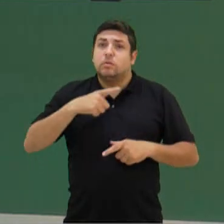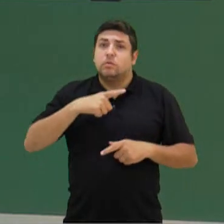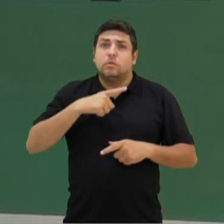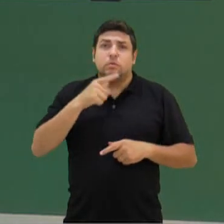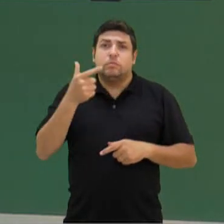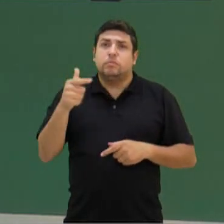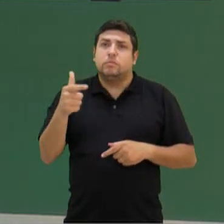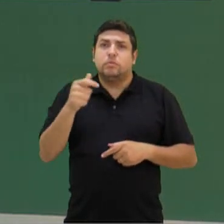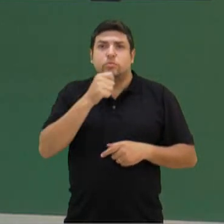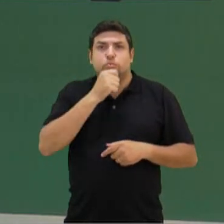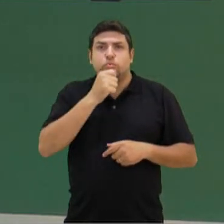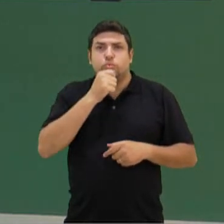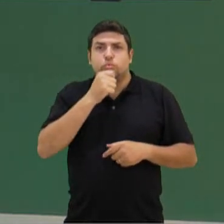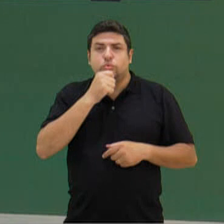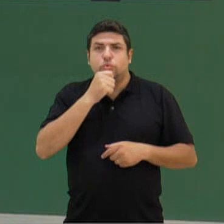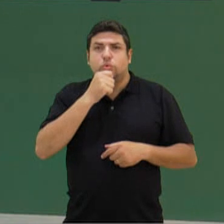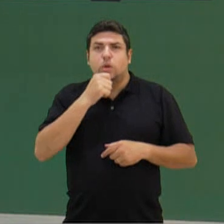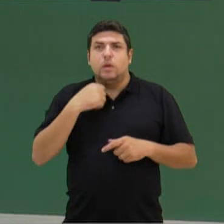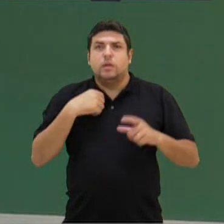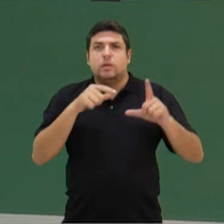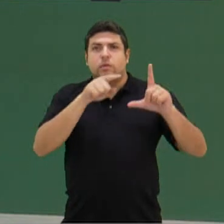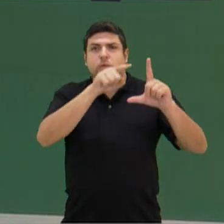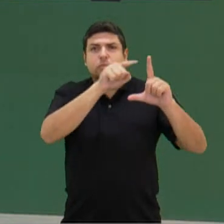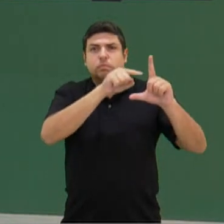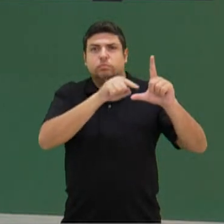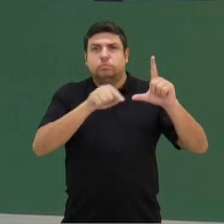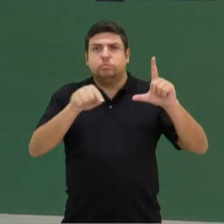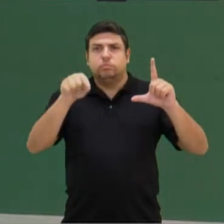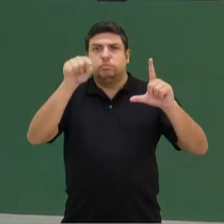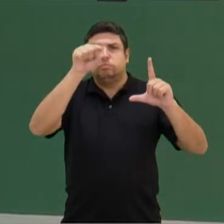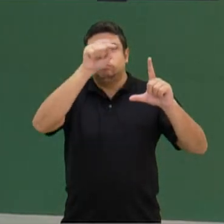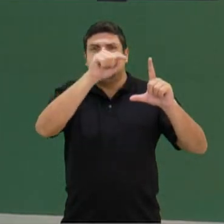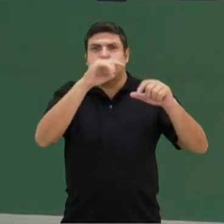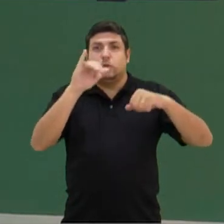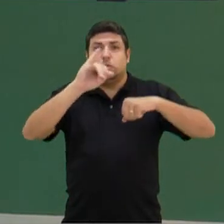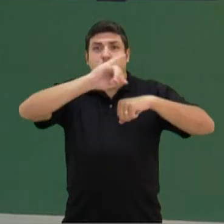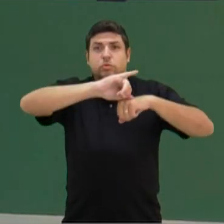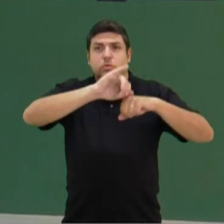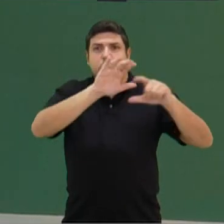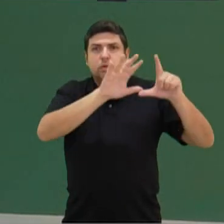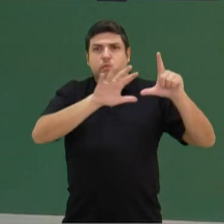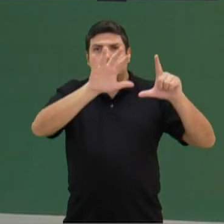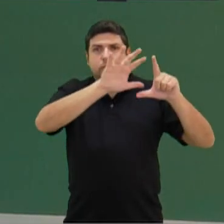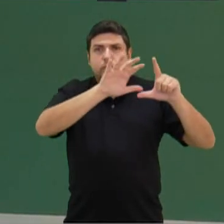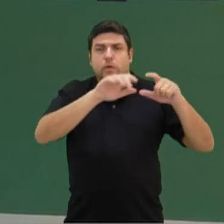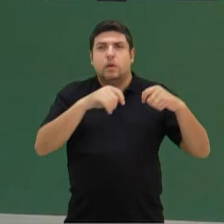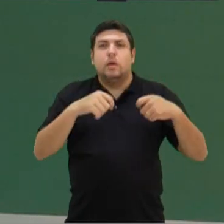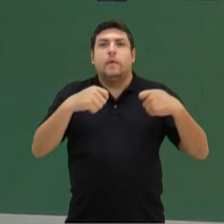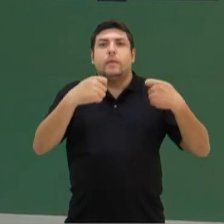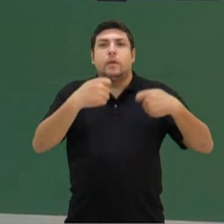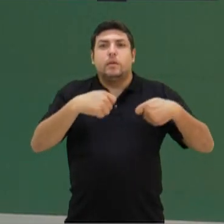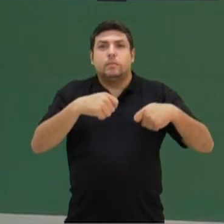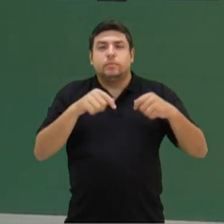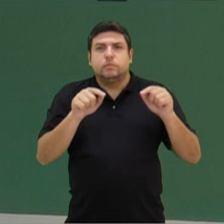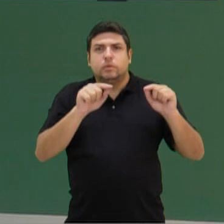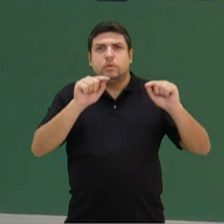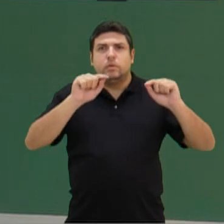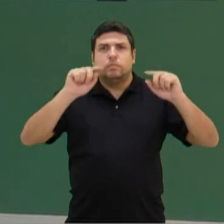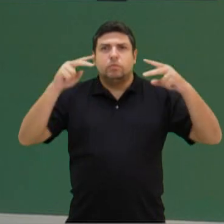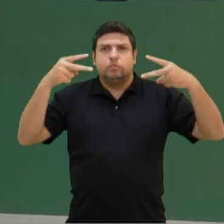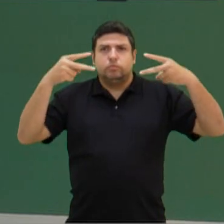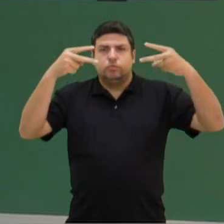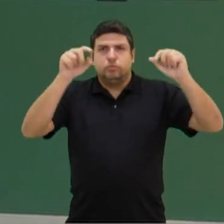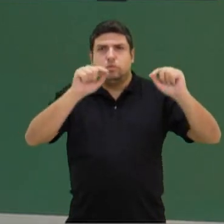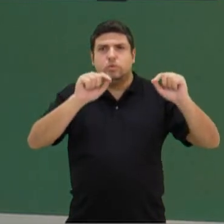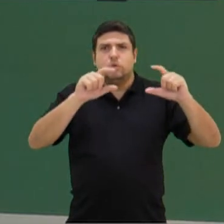que eu tenha esses pontos que relacionam a coordenada do centro, eu preciso decompor a equação geral no